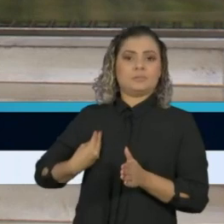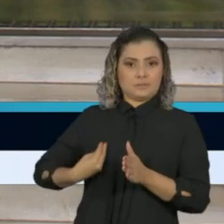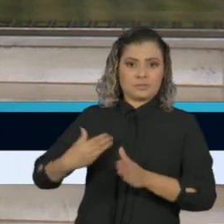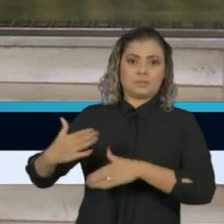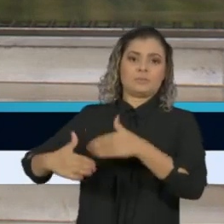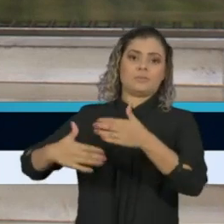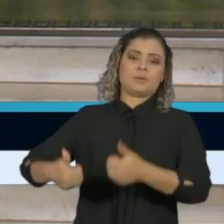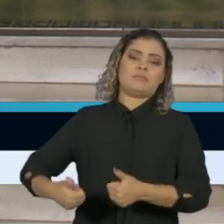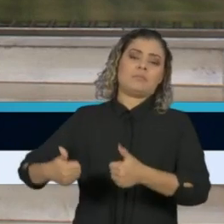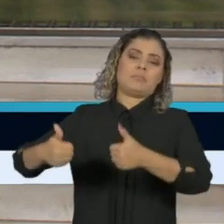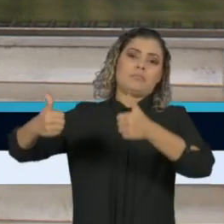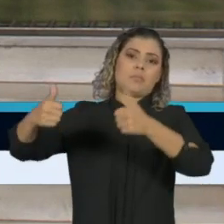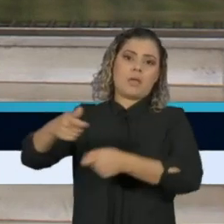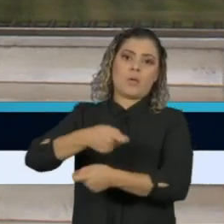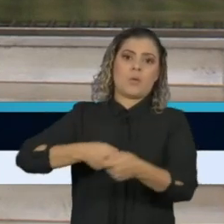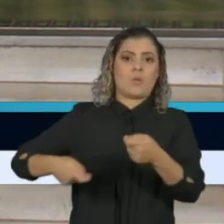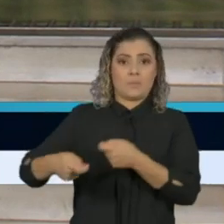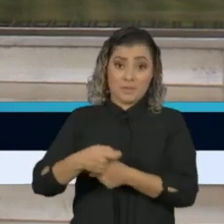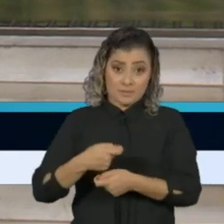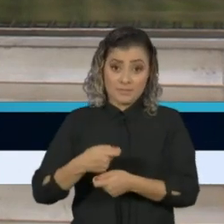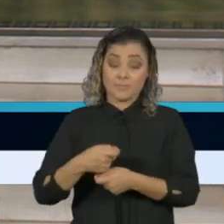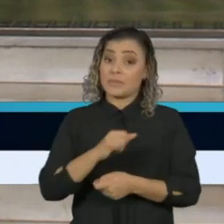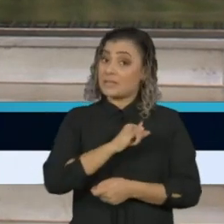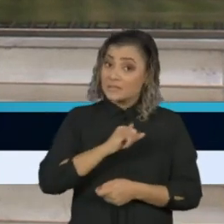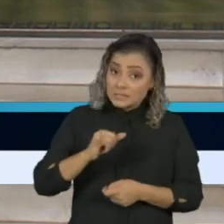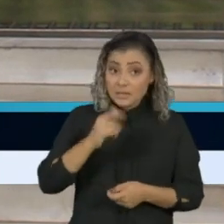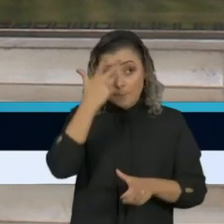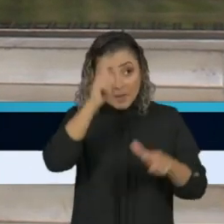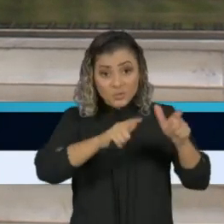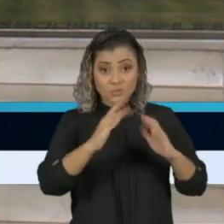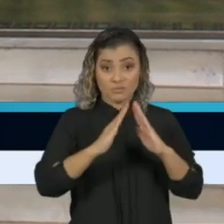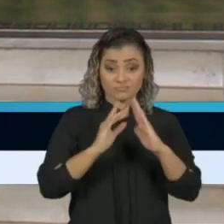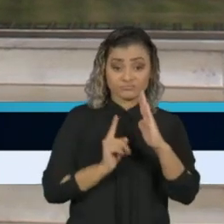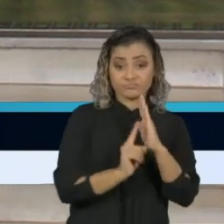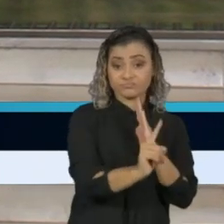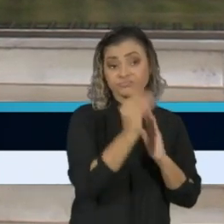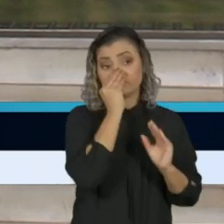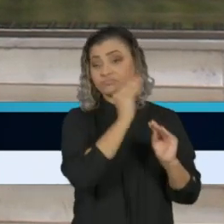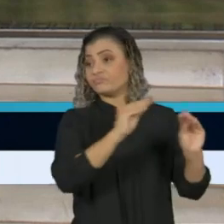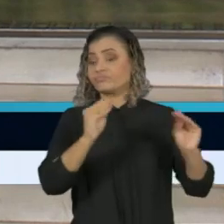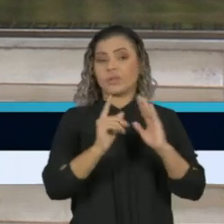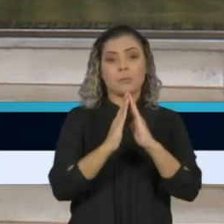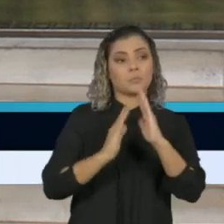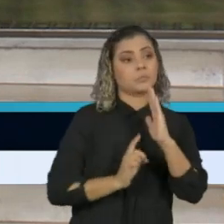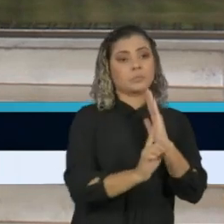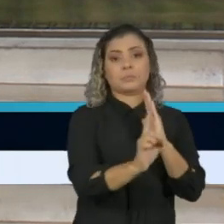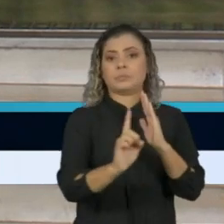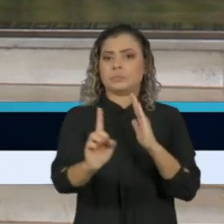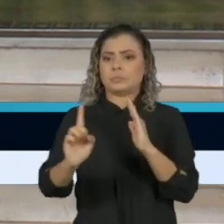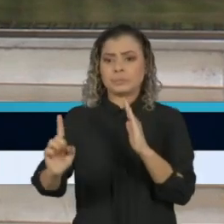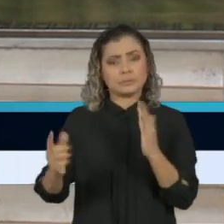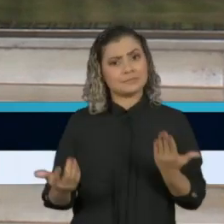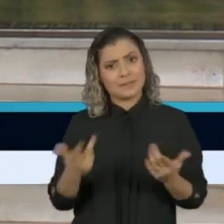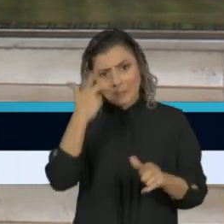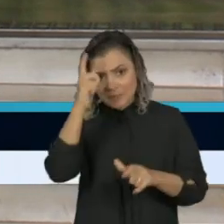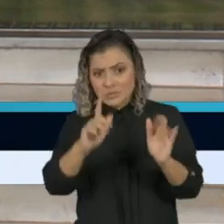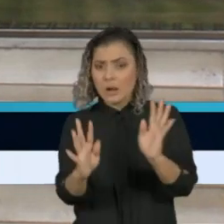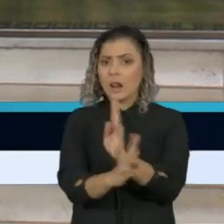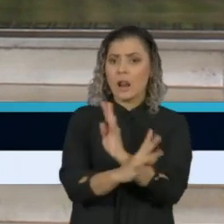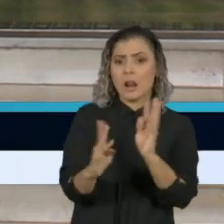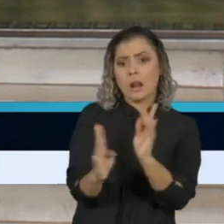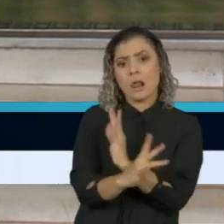para retomar a economia. Quanto mais pessoas saírem sem necessidade das suas casas, quanto mais pessoas